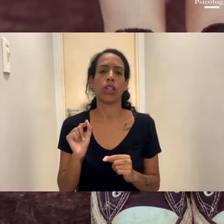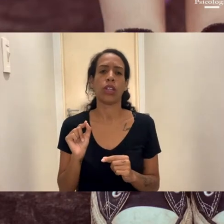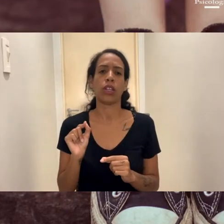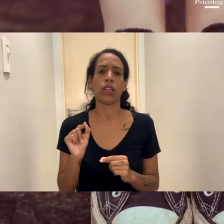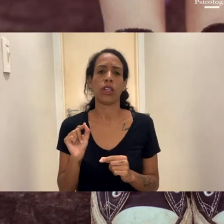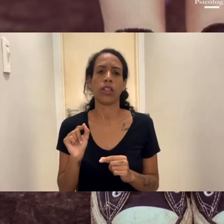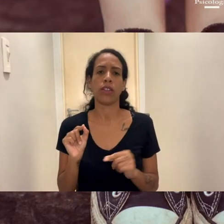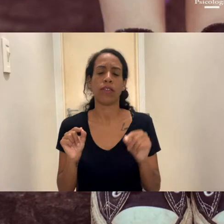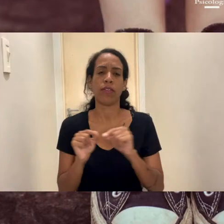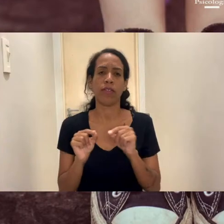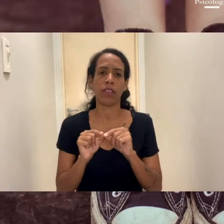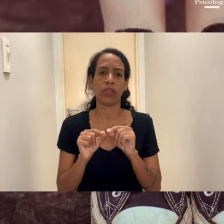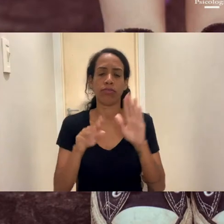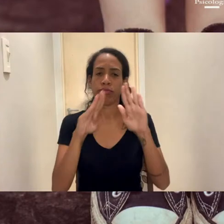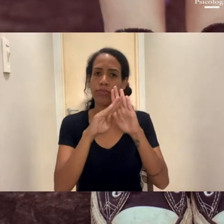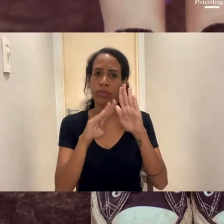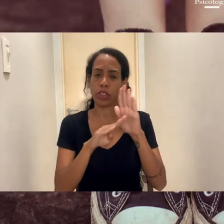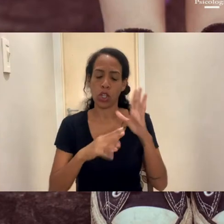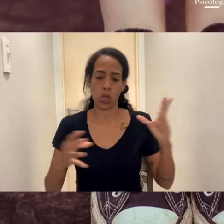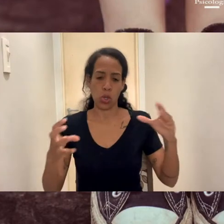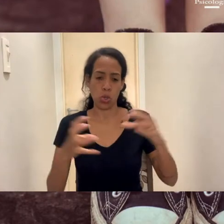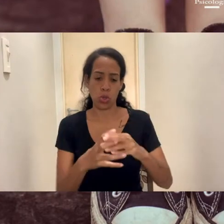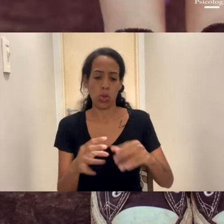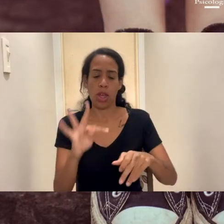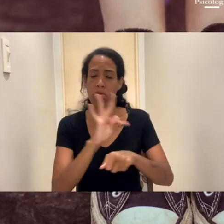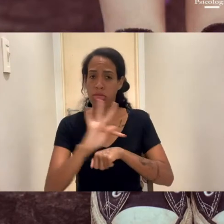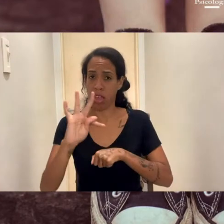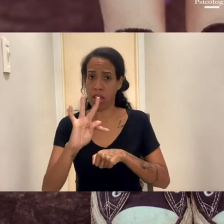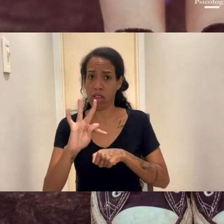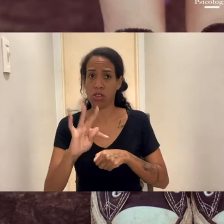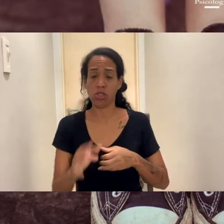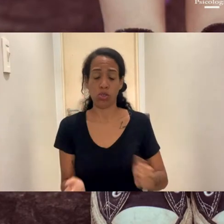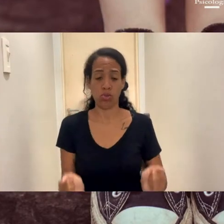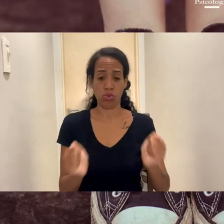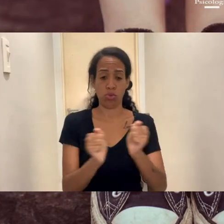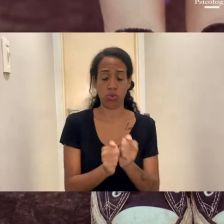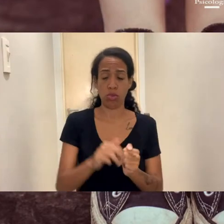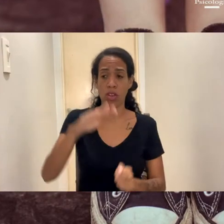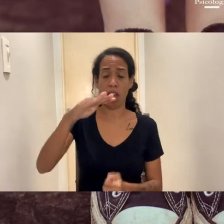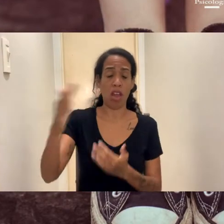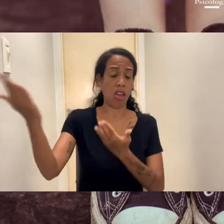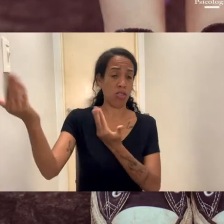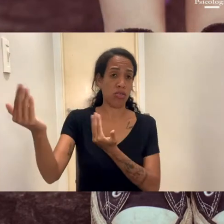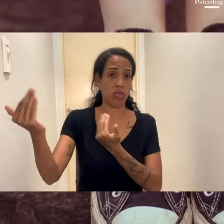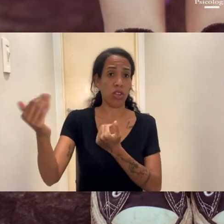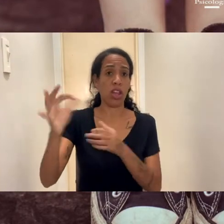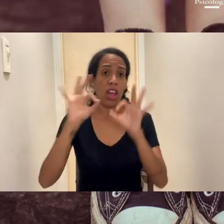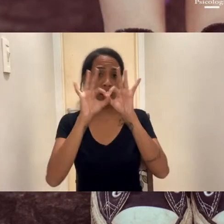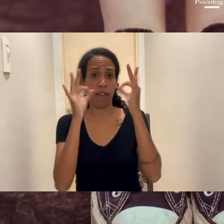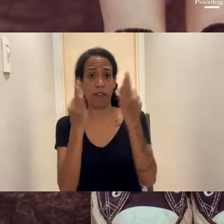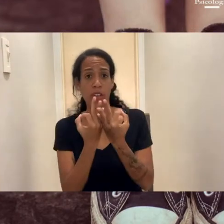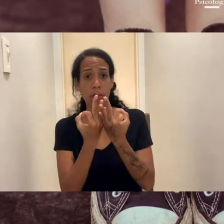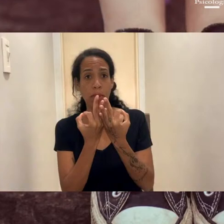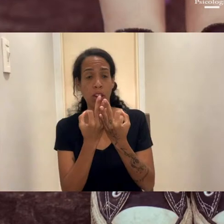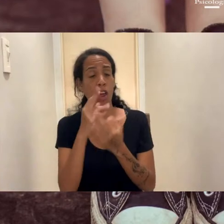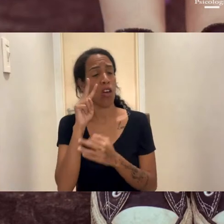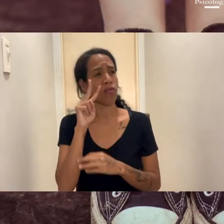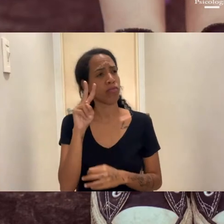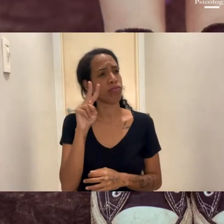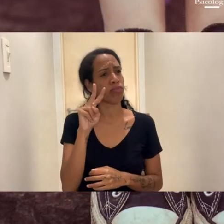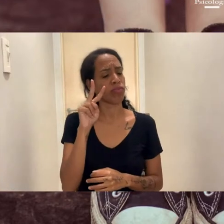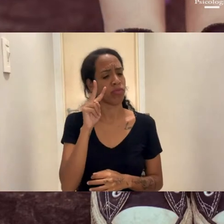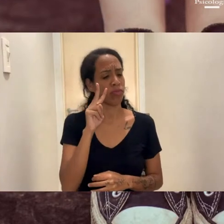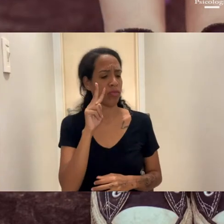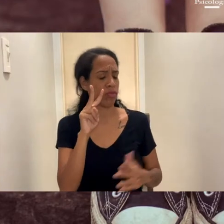é elaborado pela equipe técnica, né, juntamente com os adolescentes e com suas famílias, e a gente observa que já tem